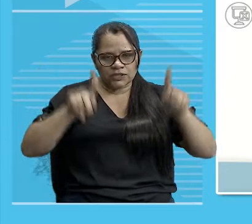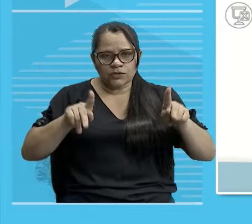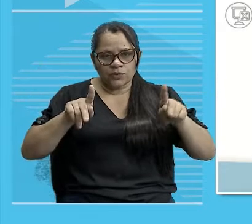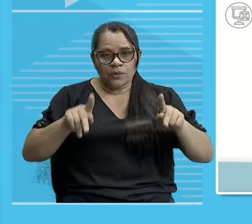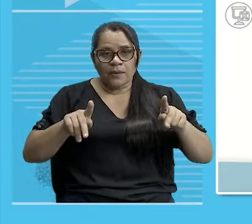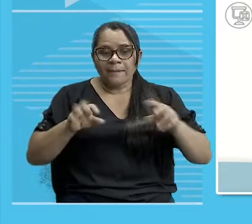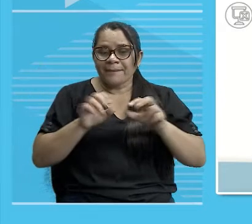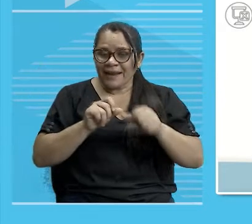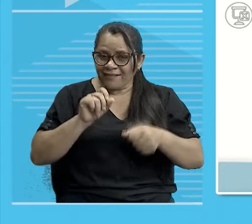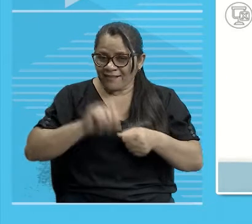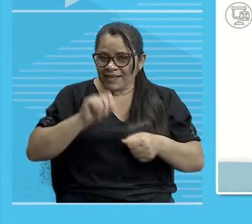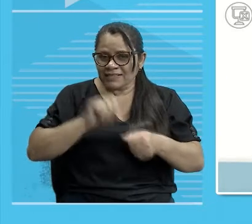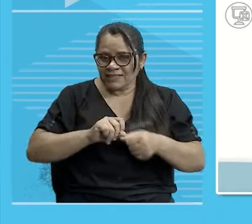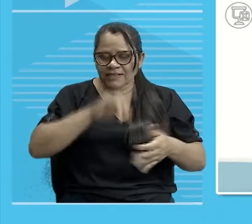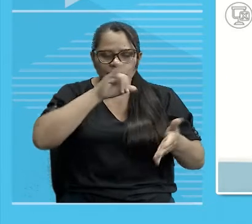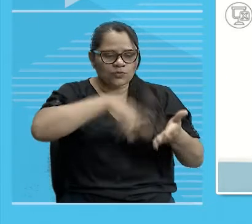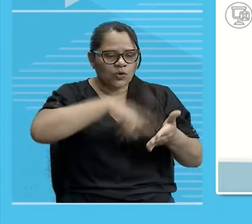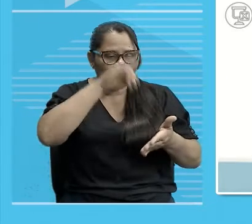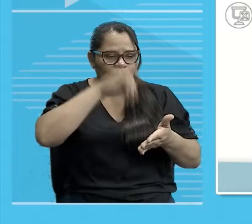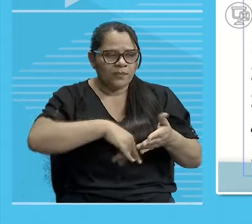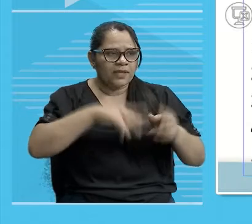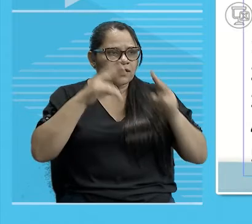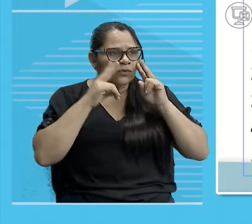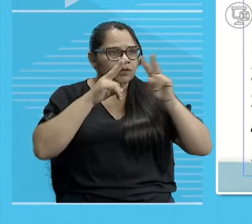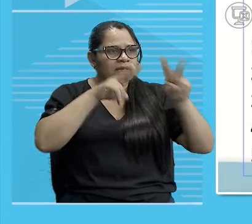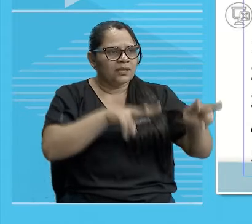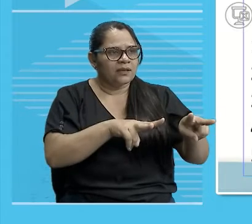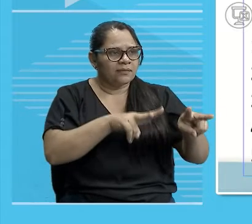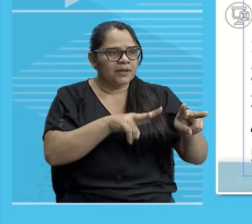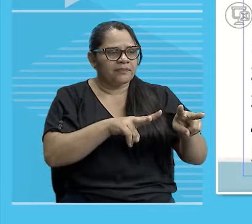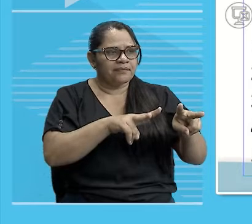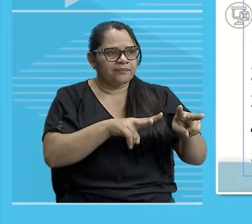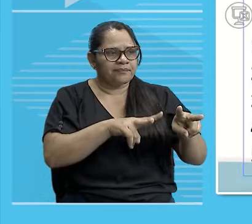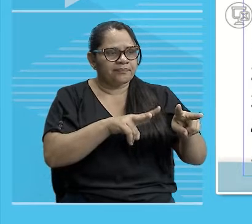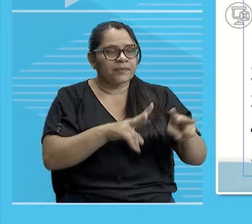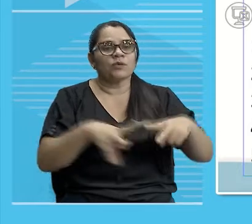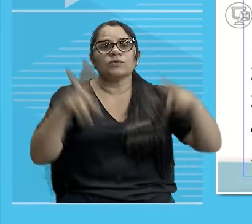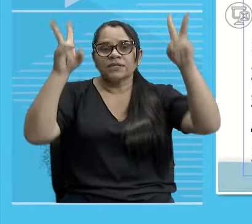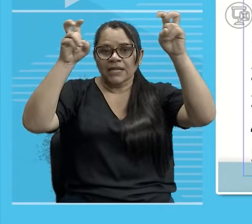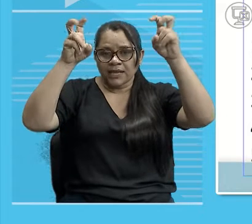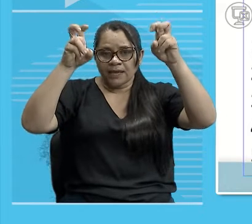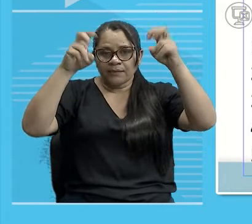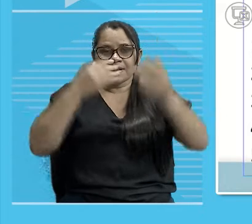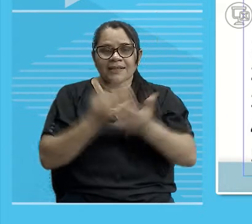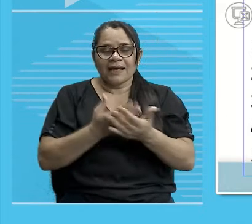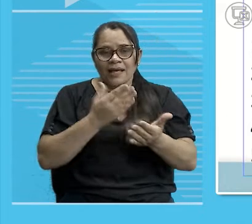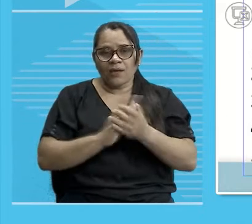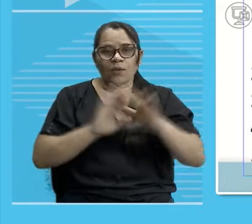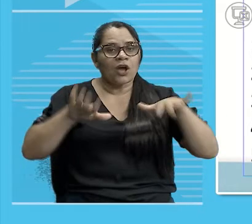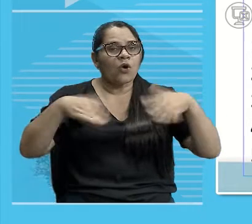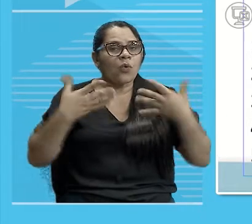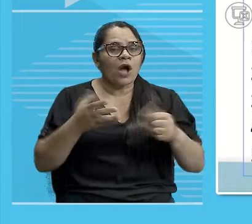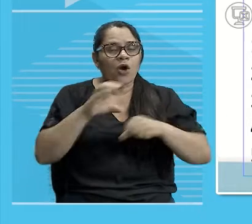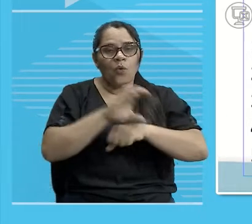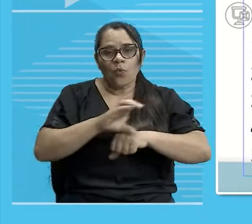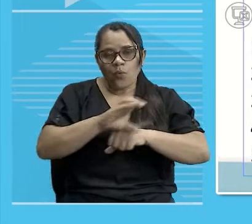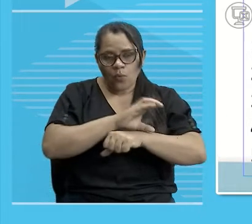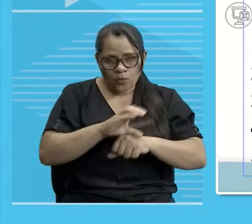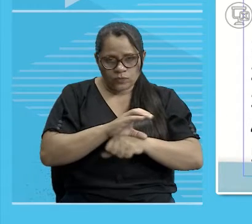presta bem atenção o tema da nossa aula é que curso fazer projeções